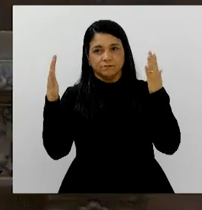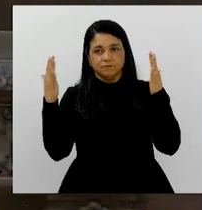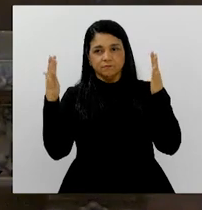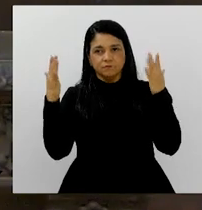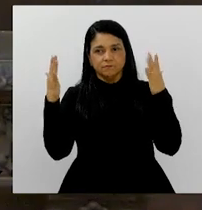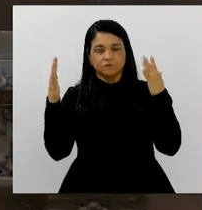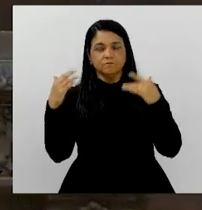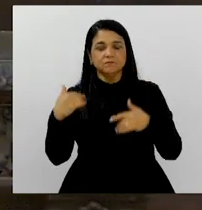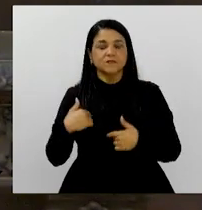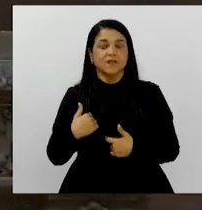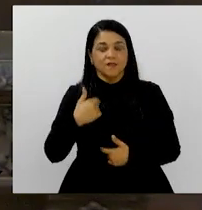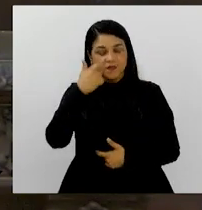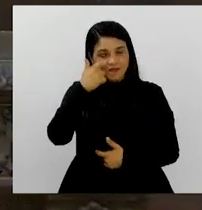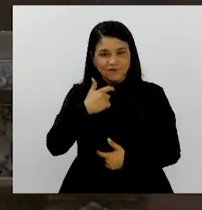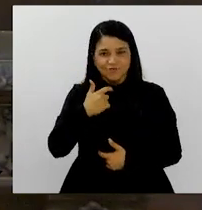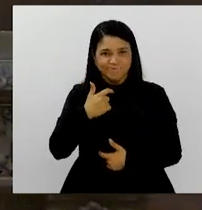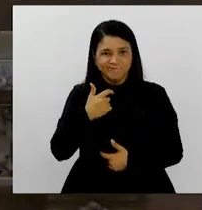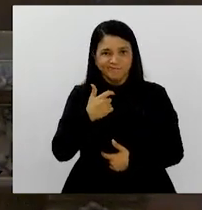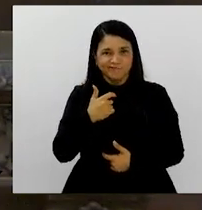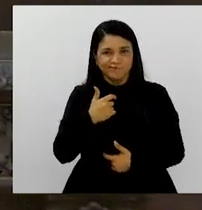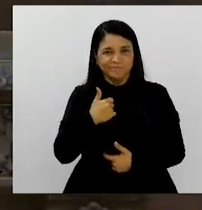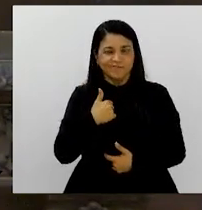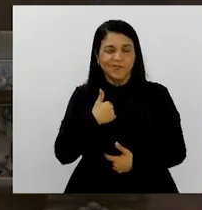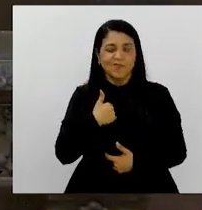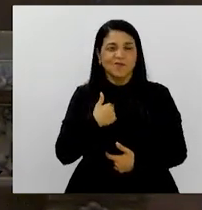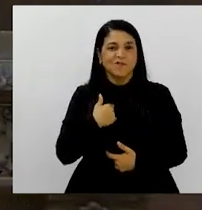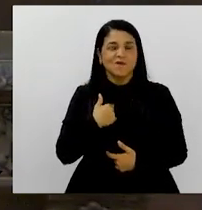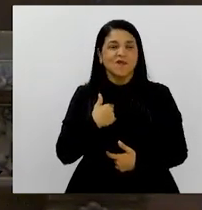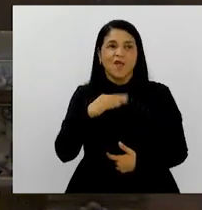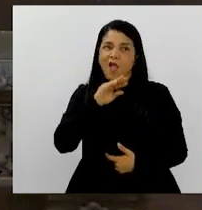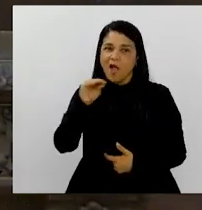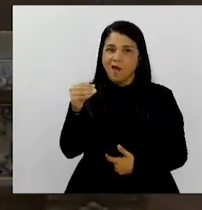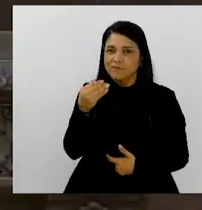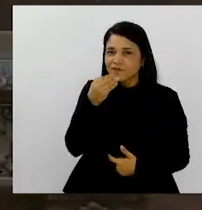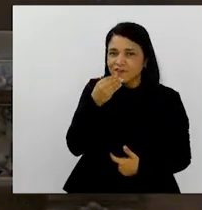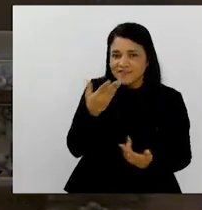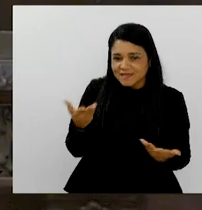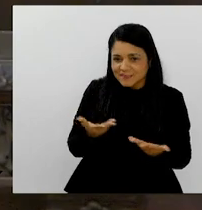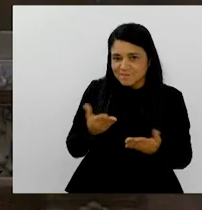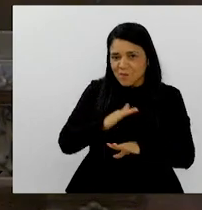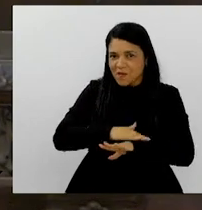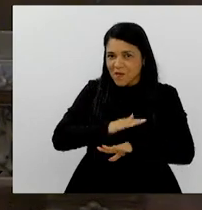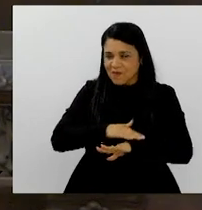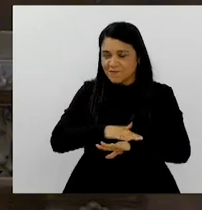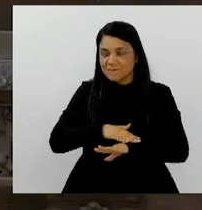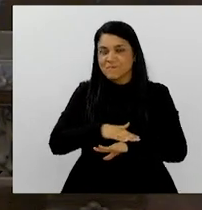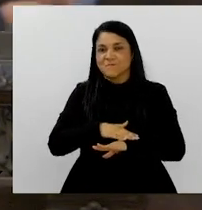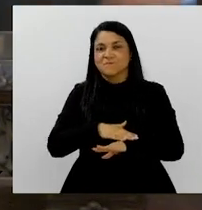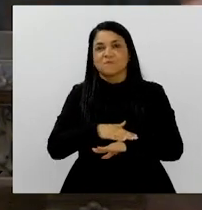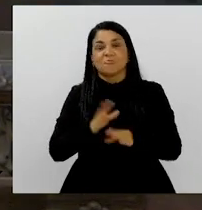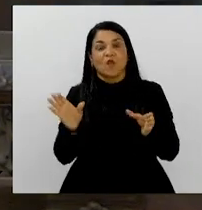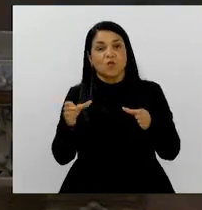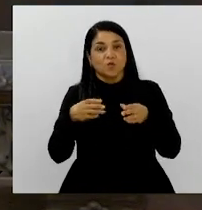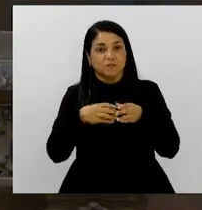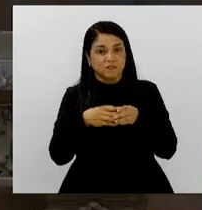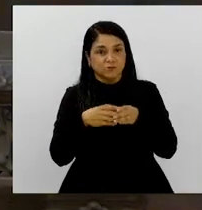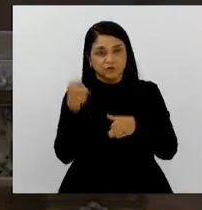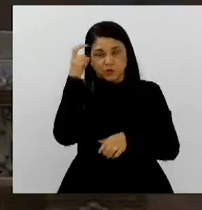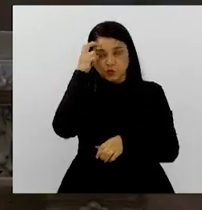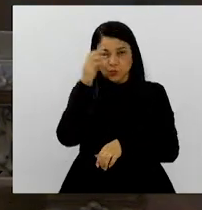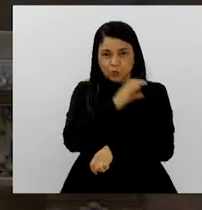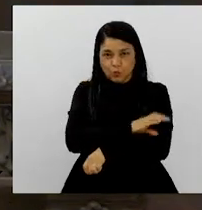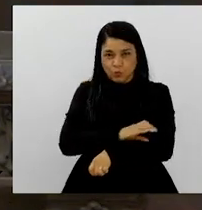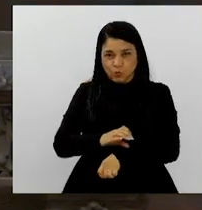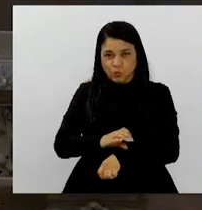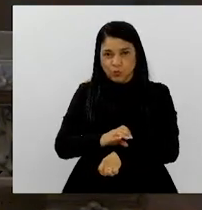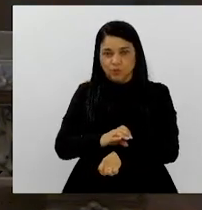não podia deixar de aproveitar esse momento para dizer para vocês que a nossa Comissão de Cultura,